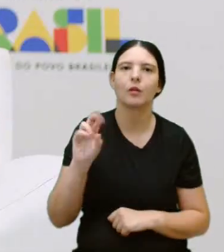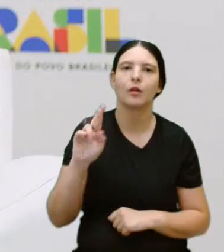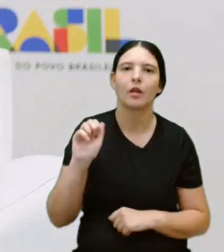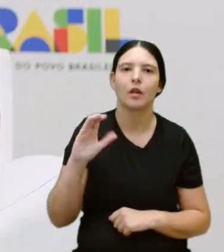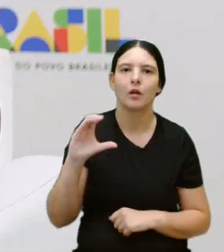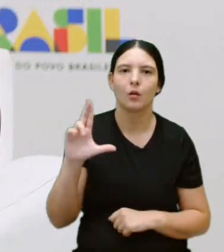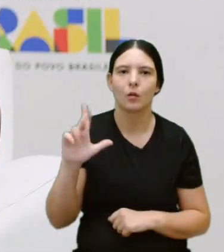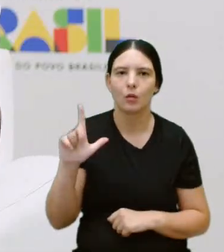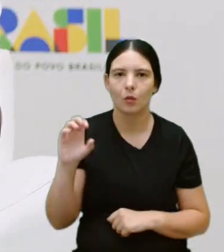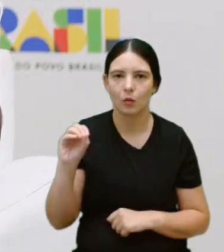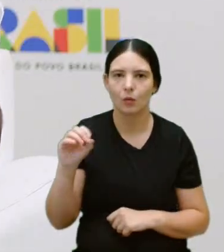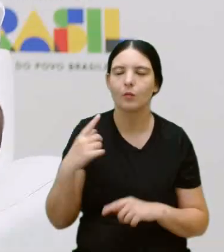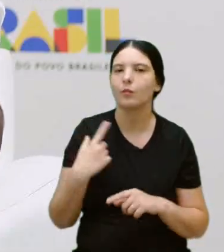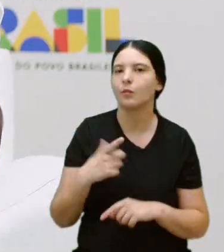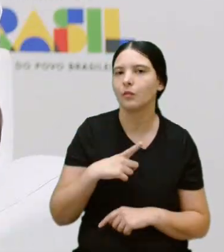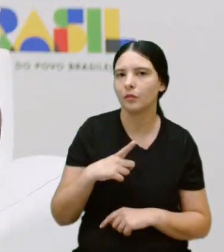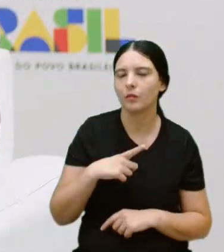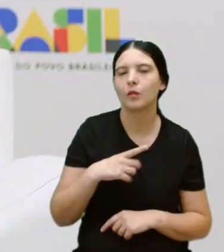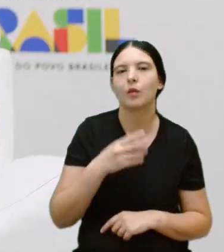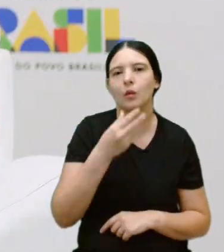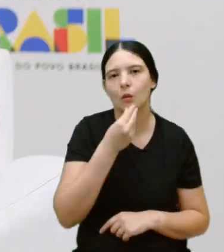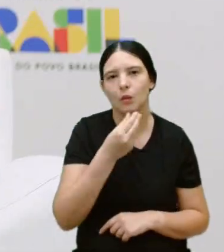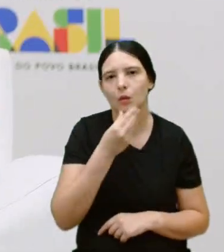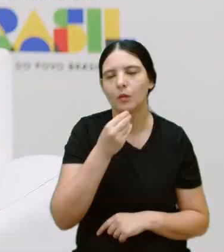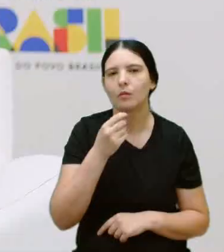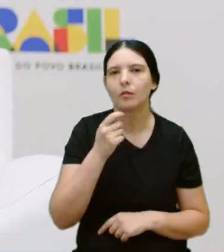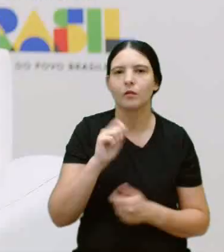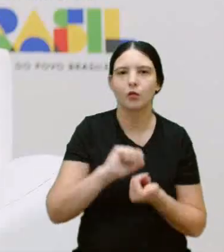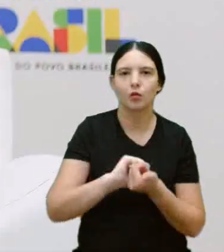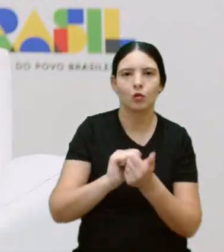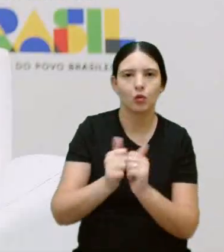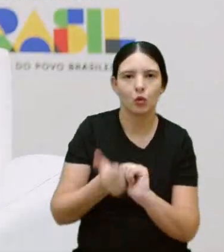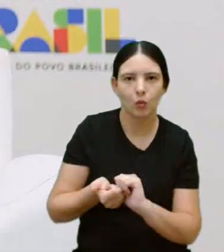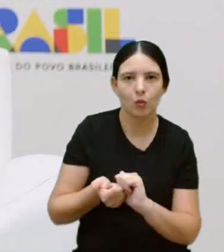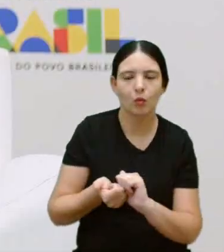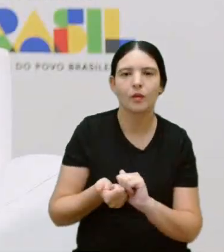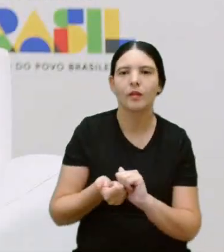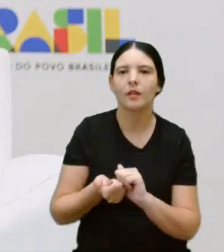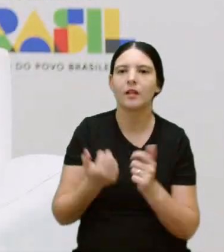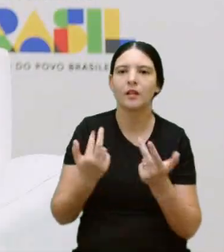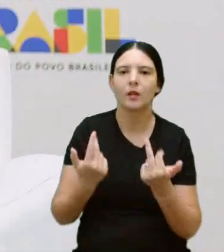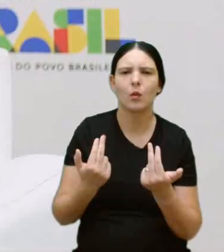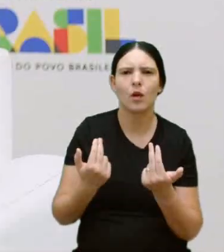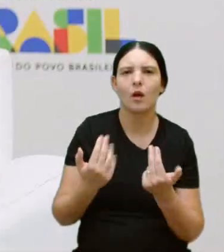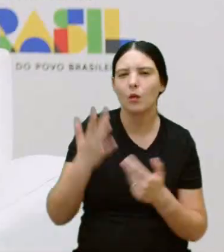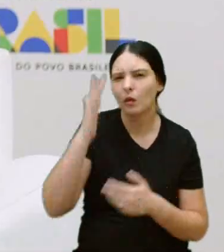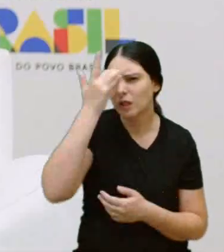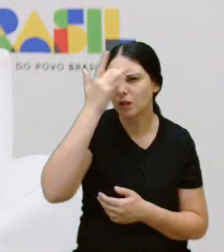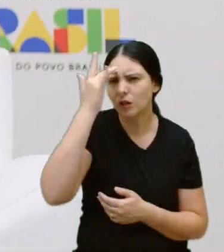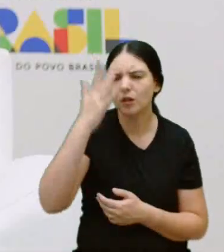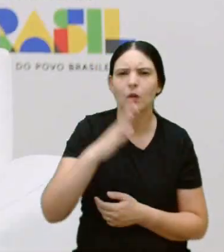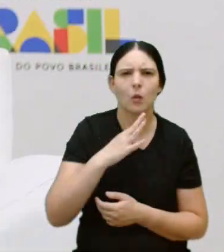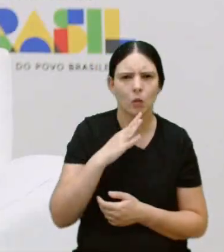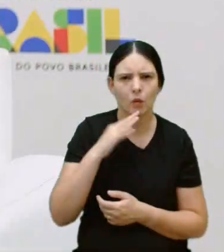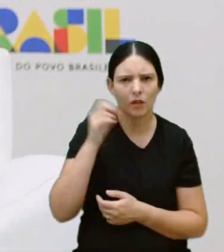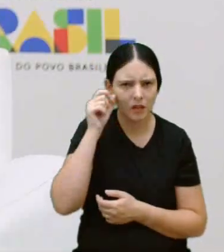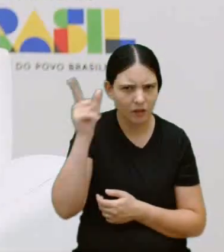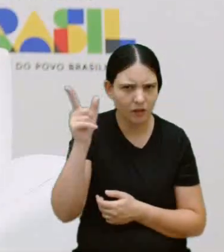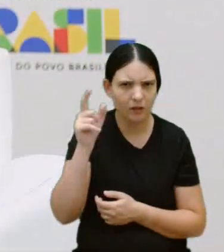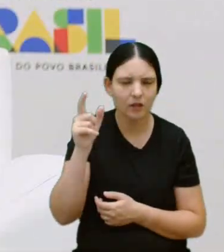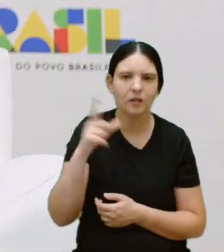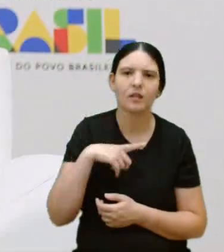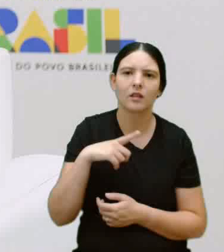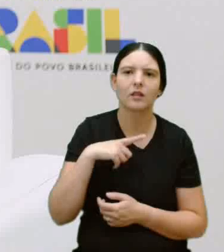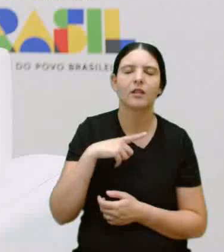Gara. Esse oráculo faz um jogo, e ele, que nem na cultura indiana, quem conhece a cultura indiana? Tem a astrologia védica.